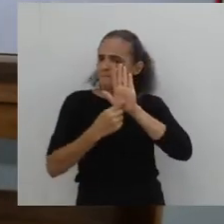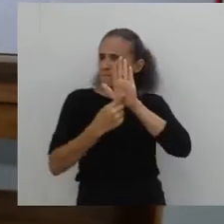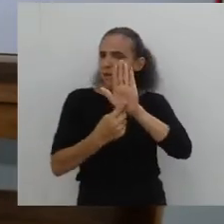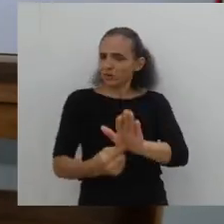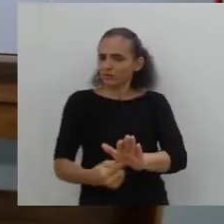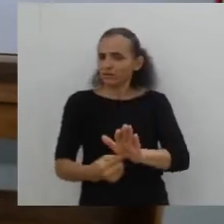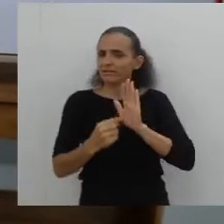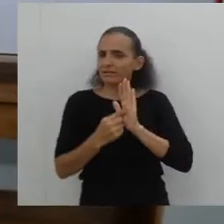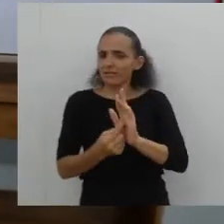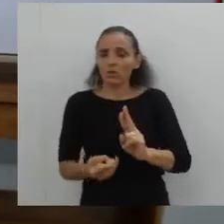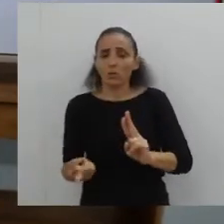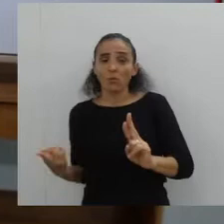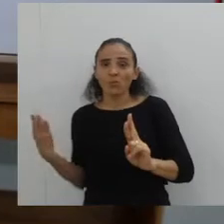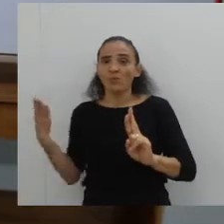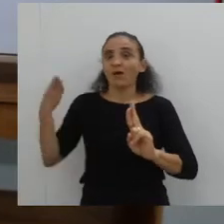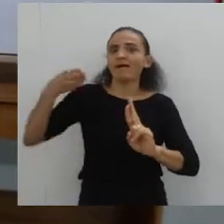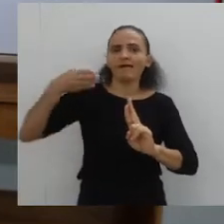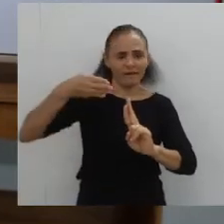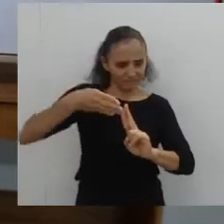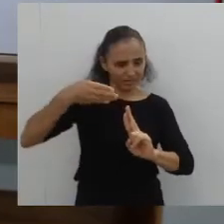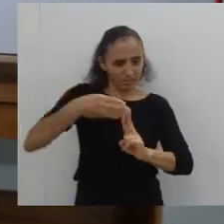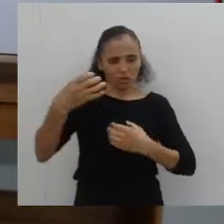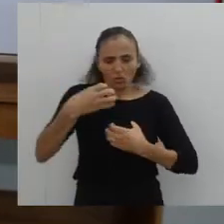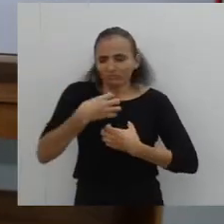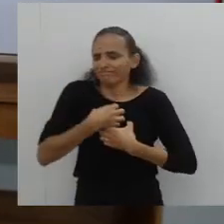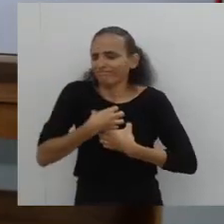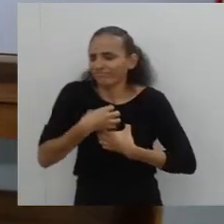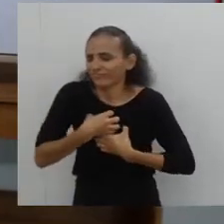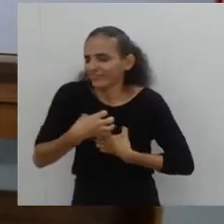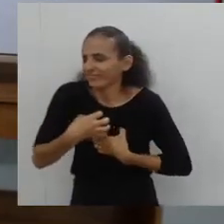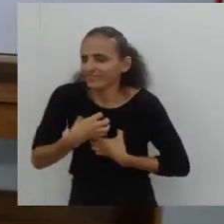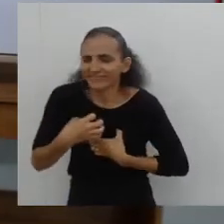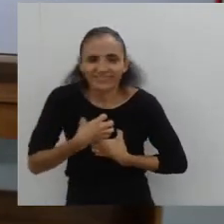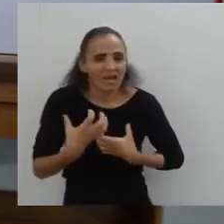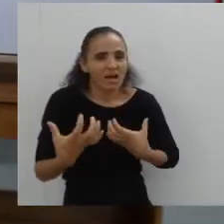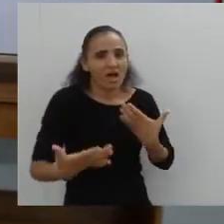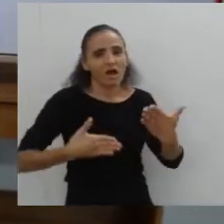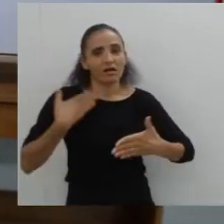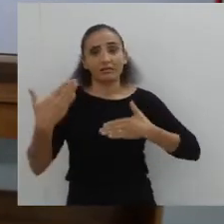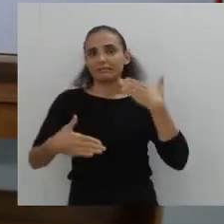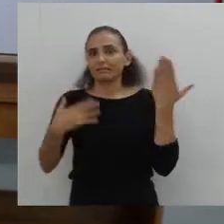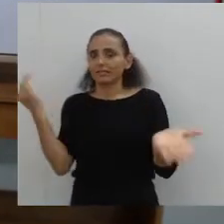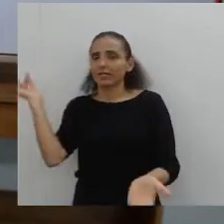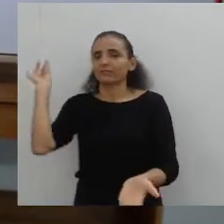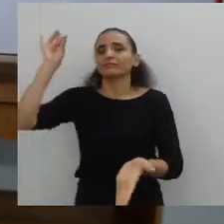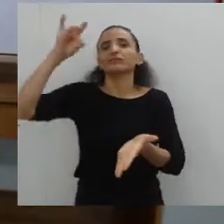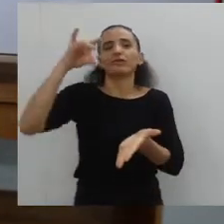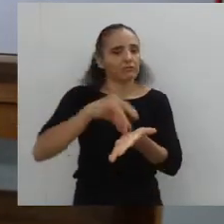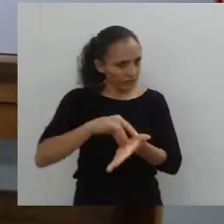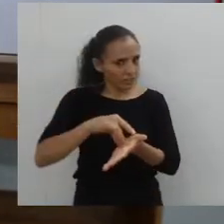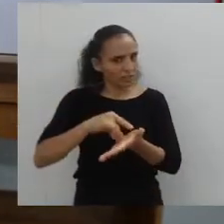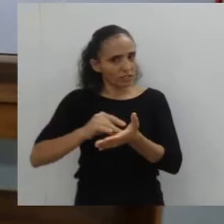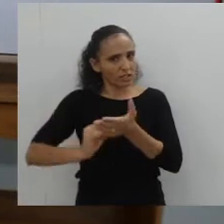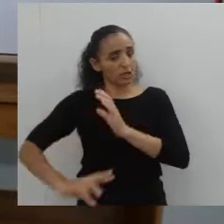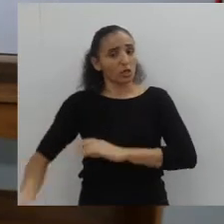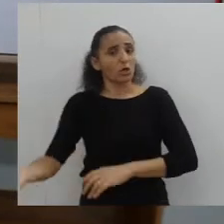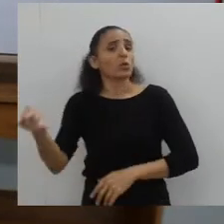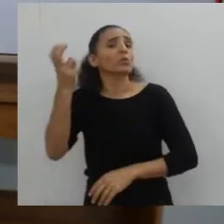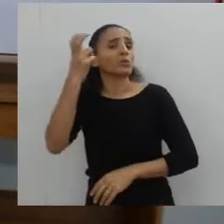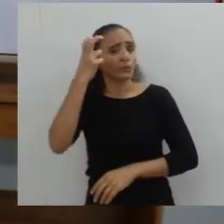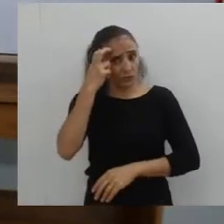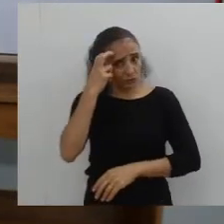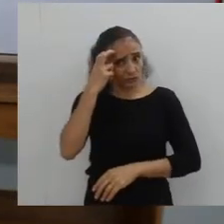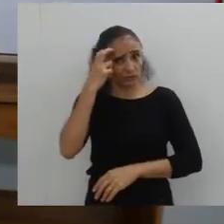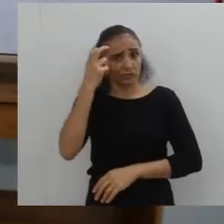ele reproduz, ele expressa a nossa realidade. A realidade cultural, da nossa cultura, da